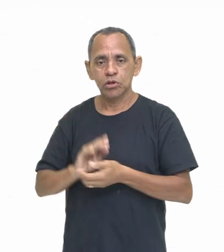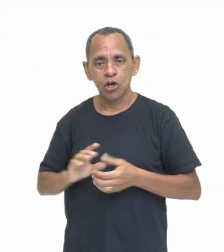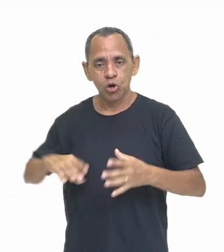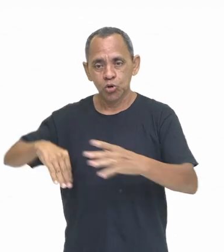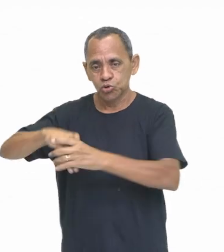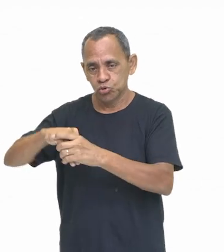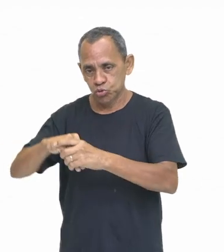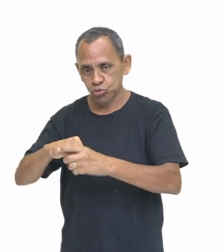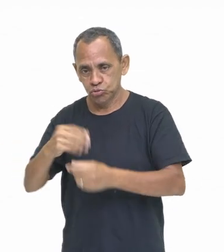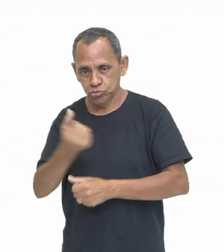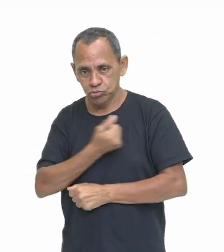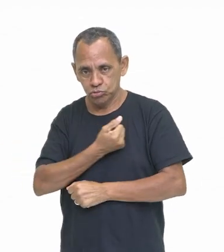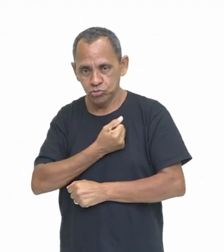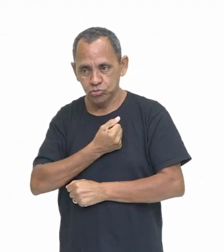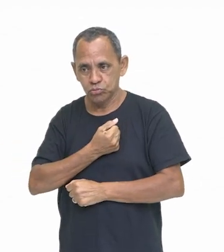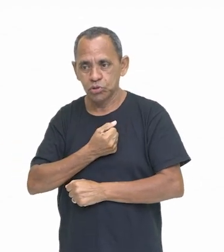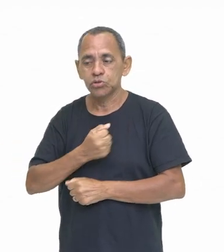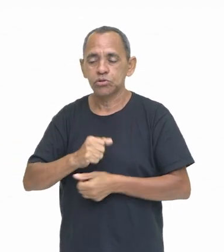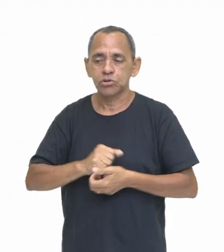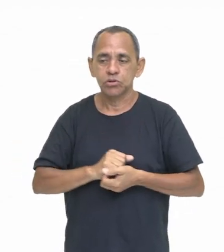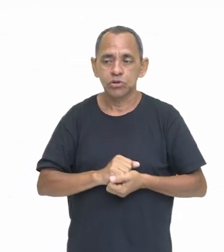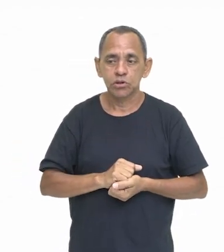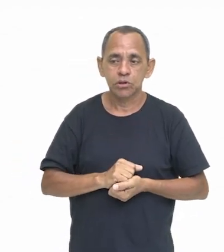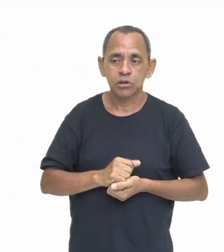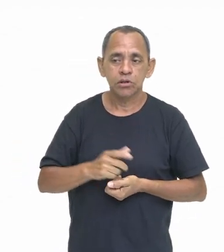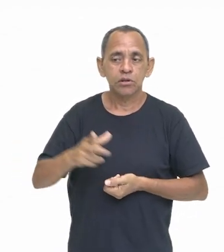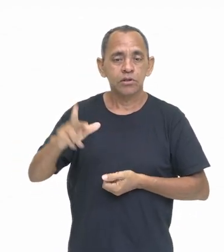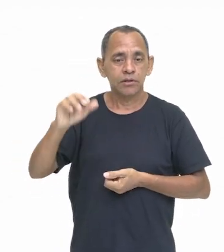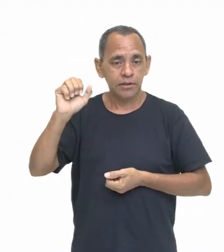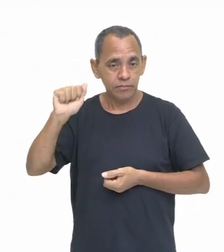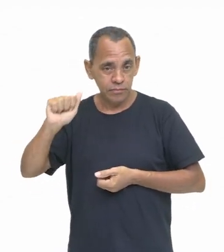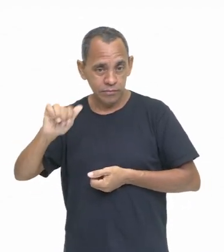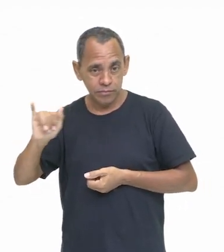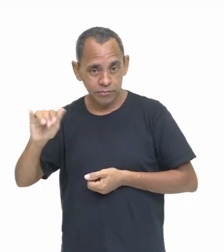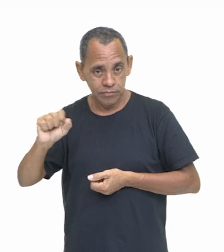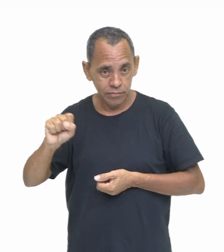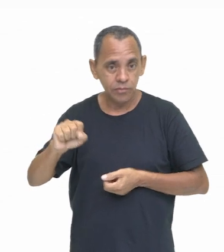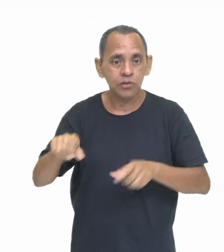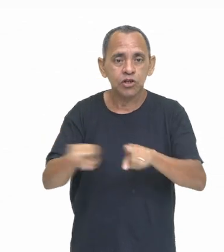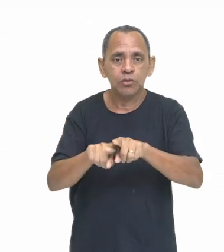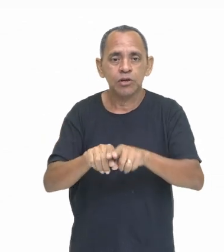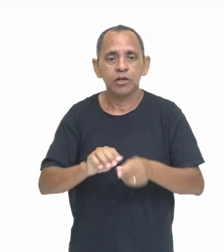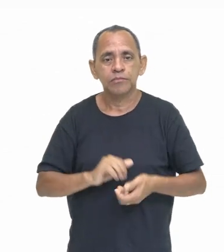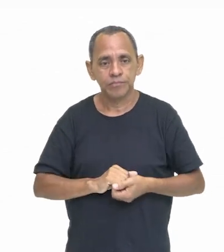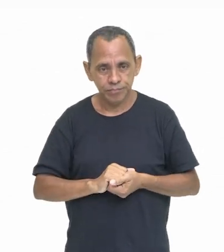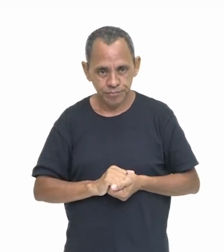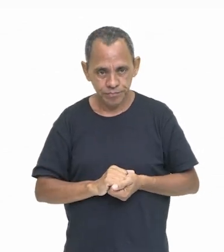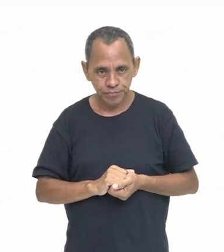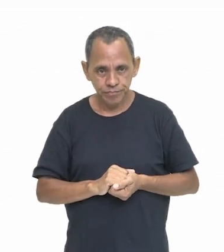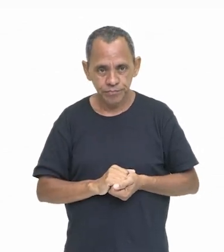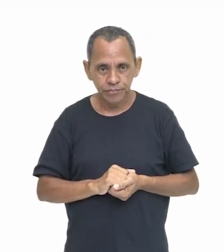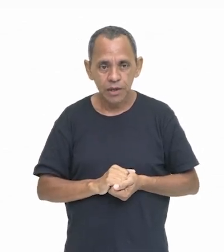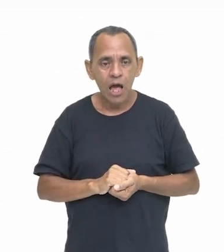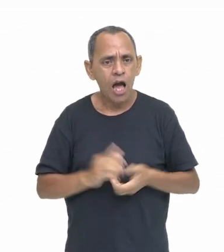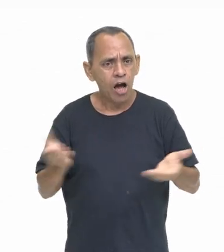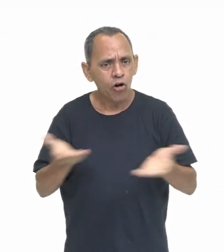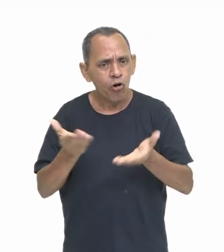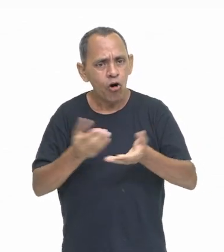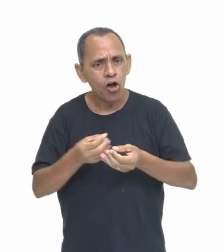Beleza? Então, seguindo em frente aí com alguns exemplos, a gente vai determinar, então, o domínio,